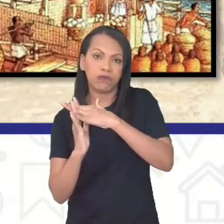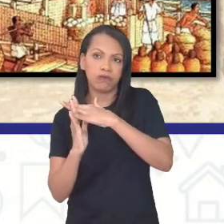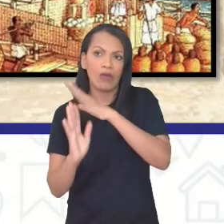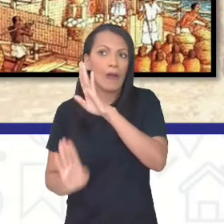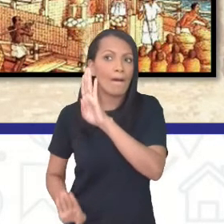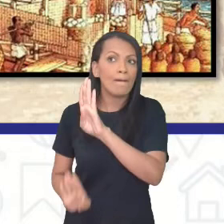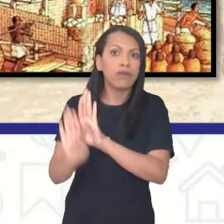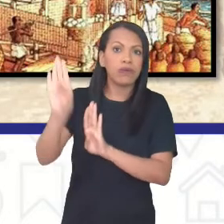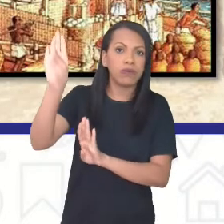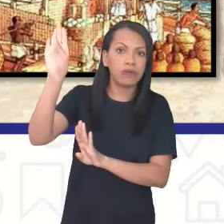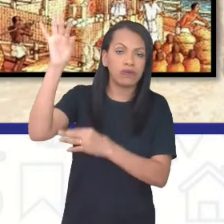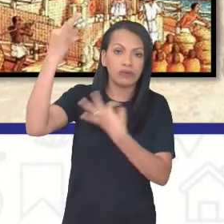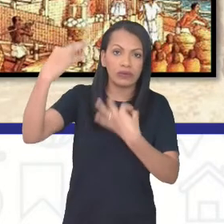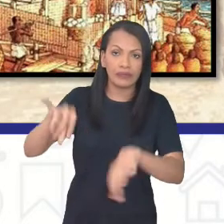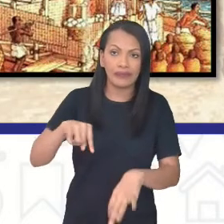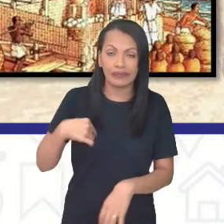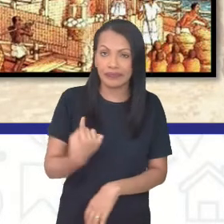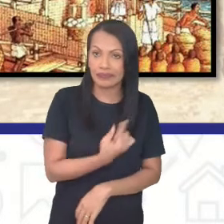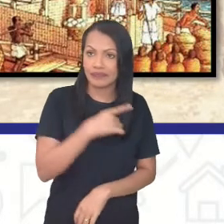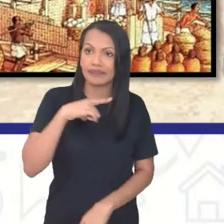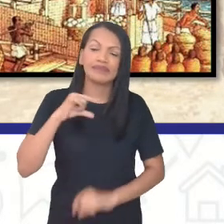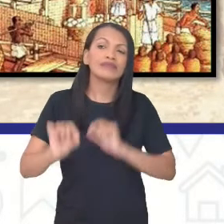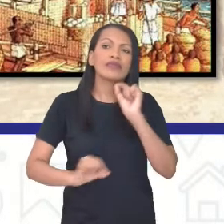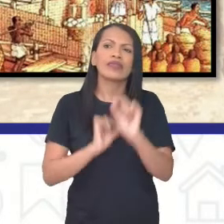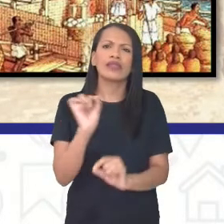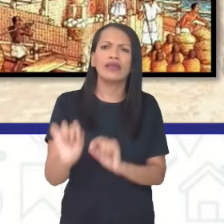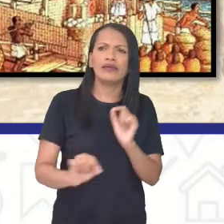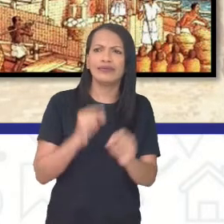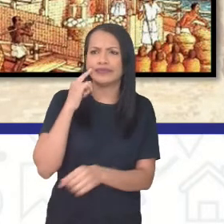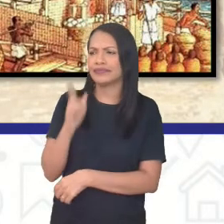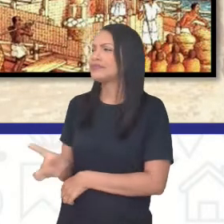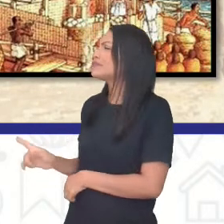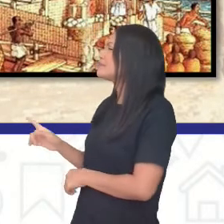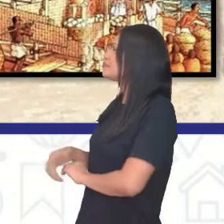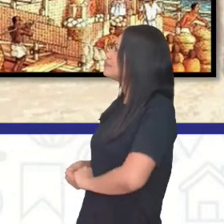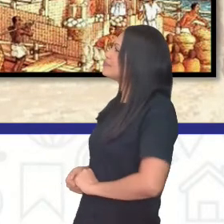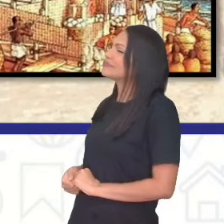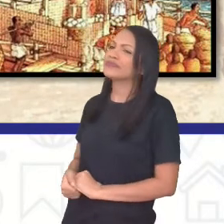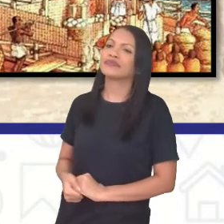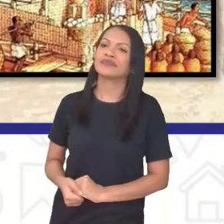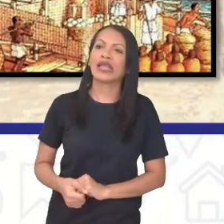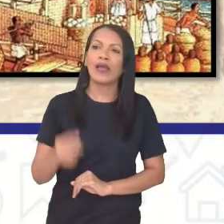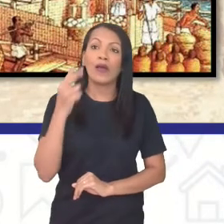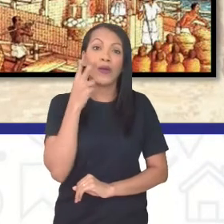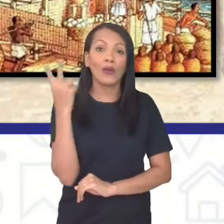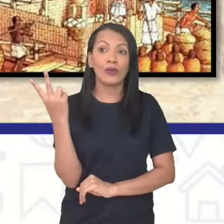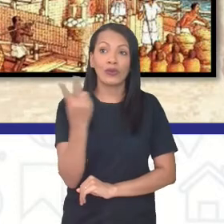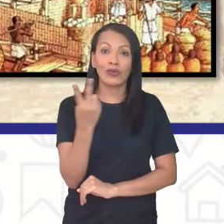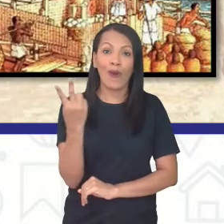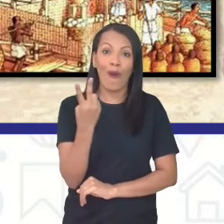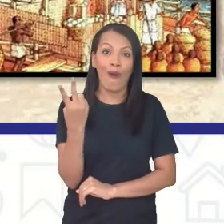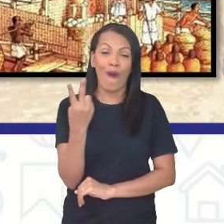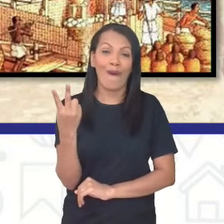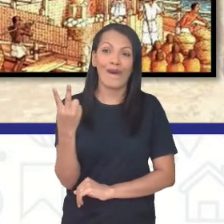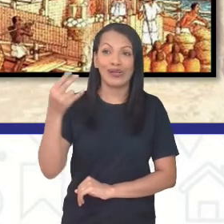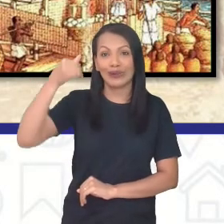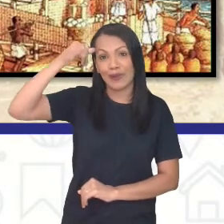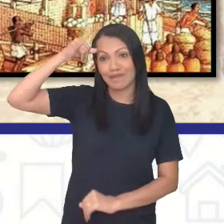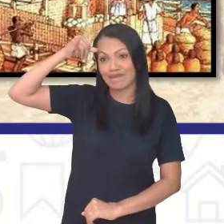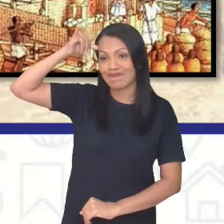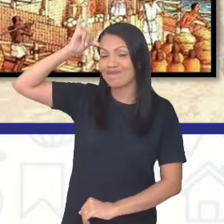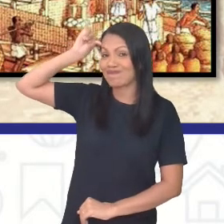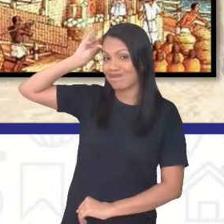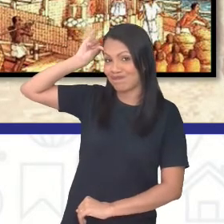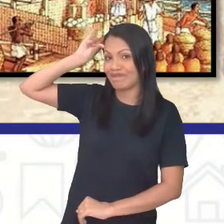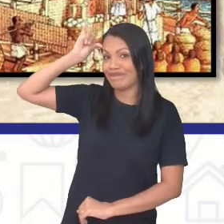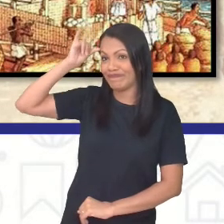gente tem na verdade uma pareia de bois, né. Por que é uma pareia? A gente percebe aqui 4 chifres, né, e 8 patas,